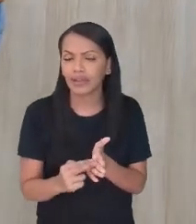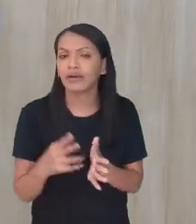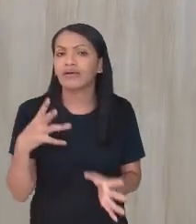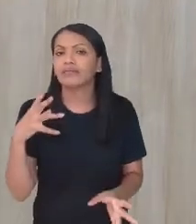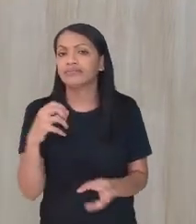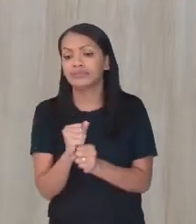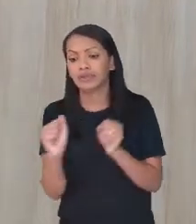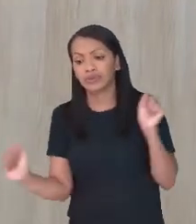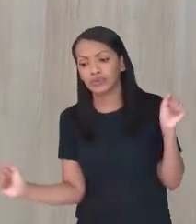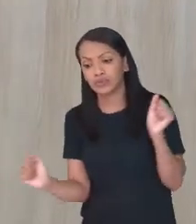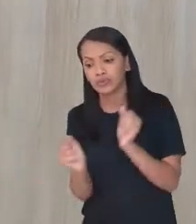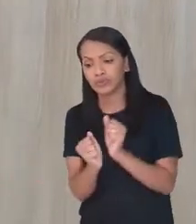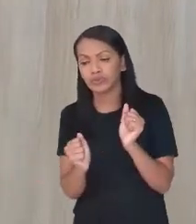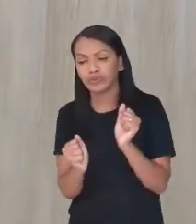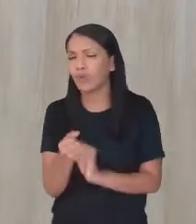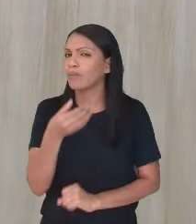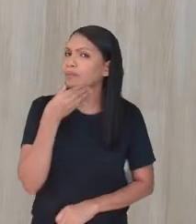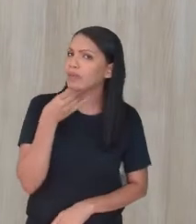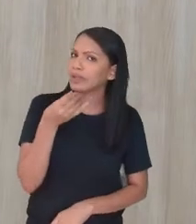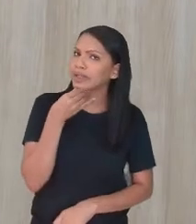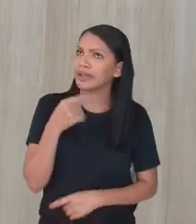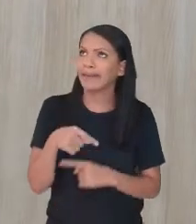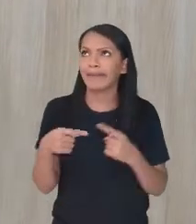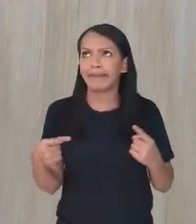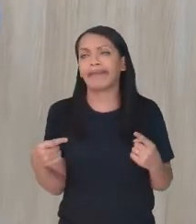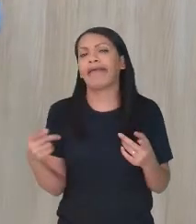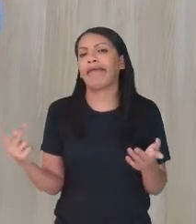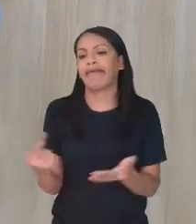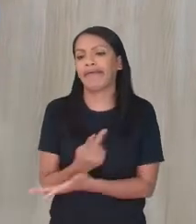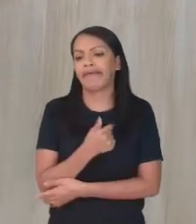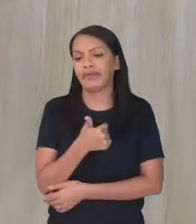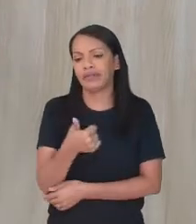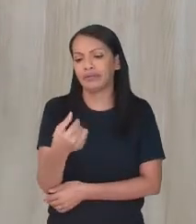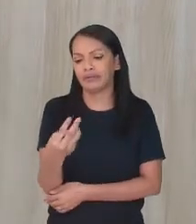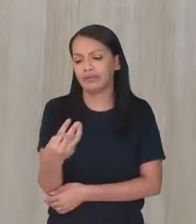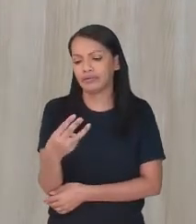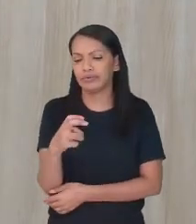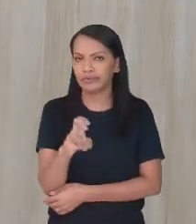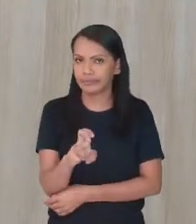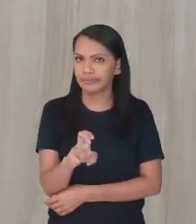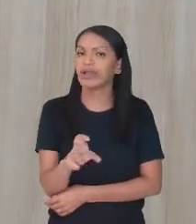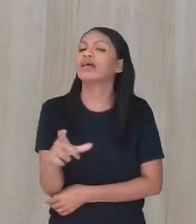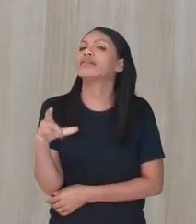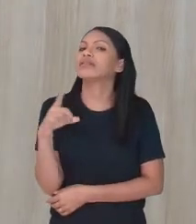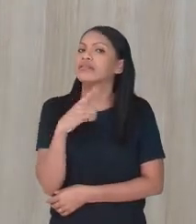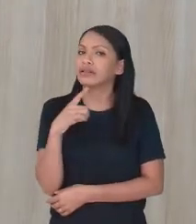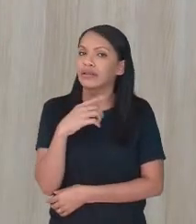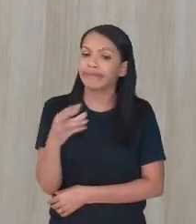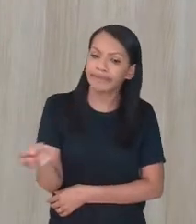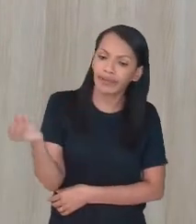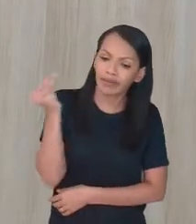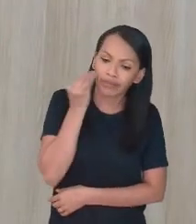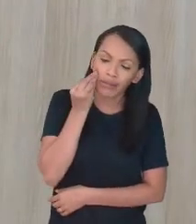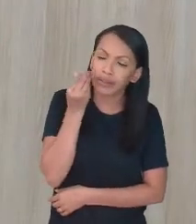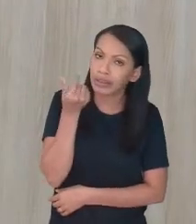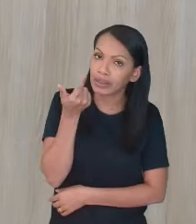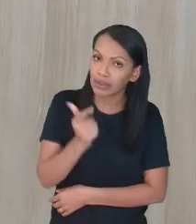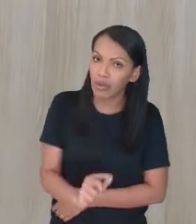de figurinhas de Luiz e não desse 135. Aí a gente teria que voltar e